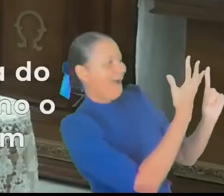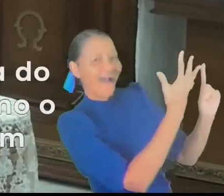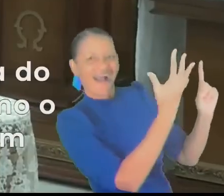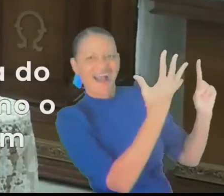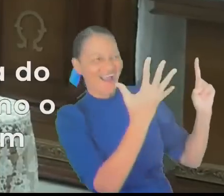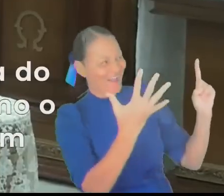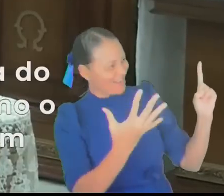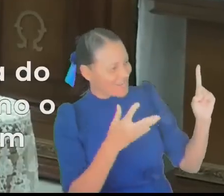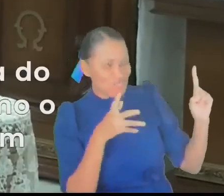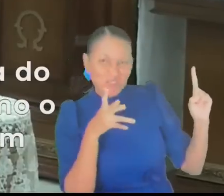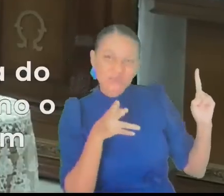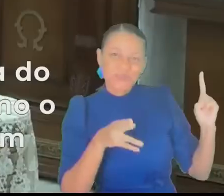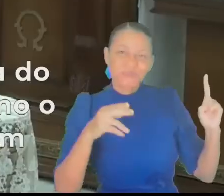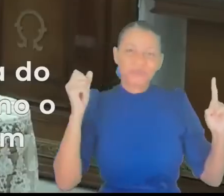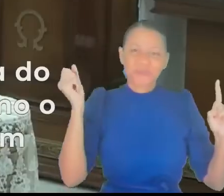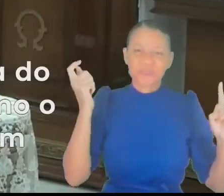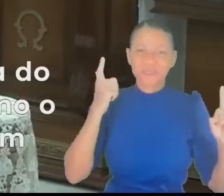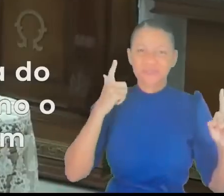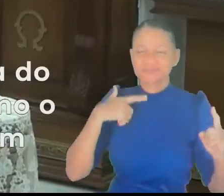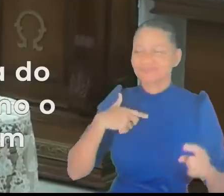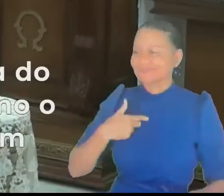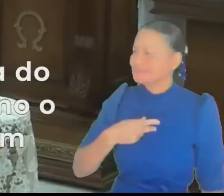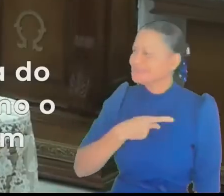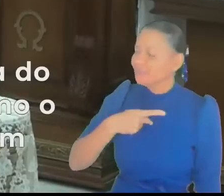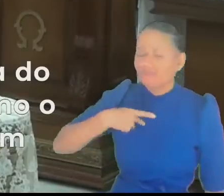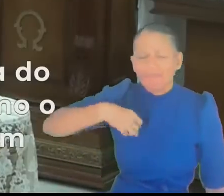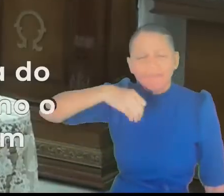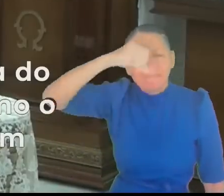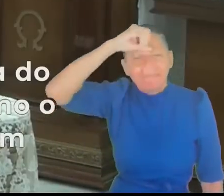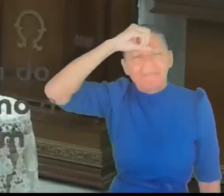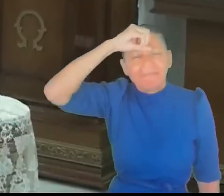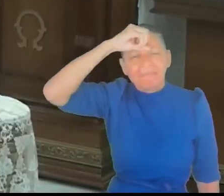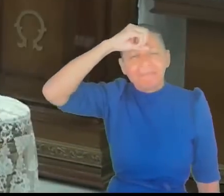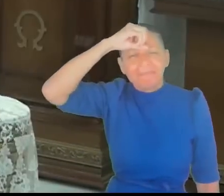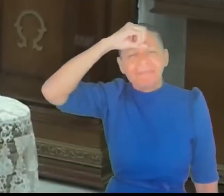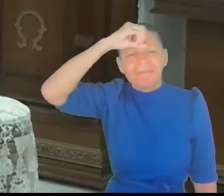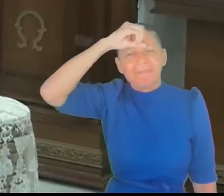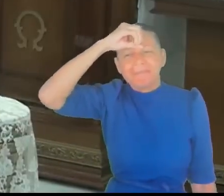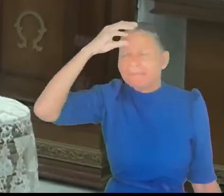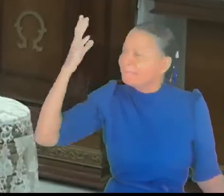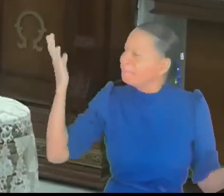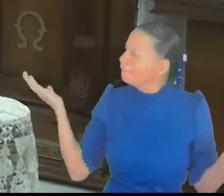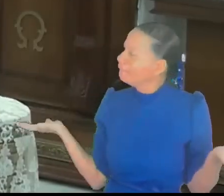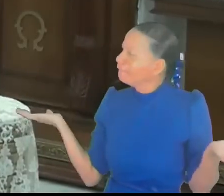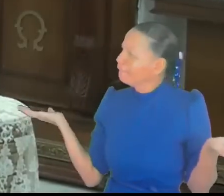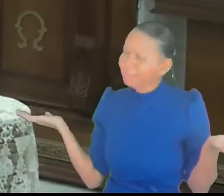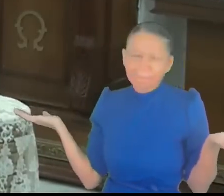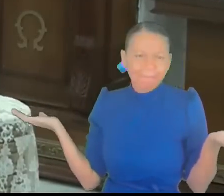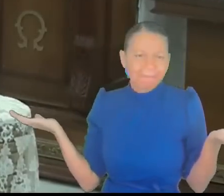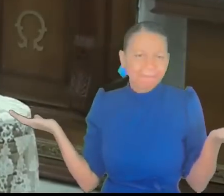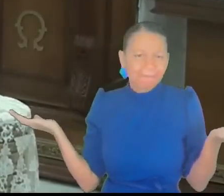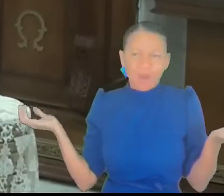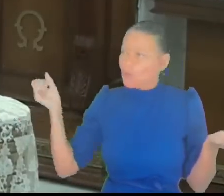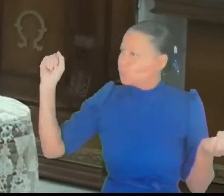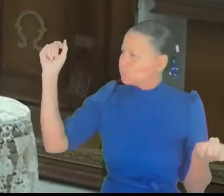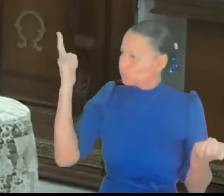como o sol. Pastor, não entendi mais nada. Porque o senhor disse que o sol é